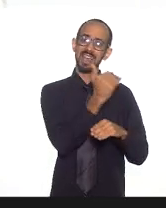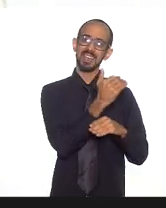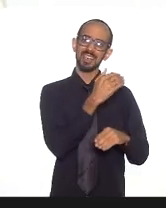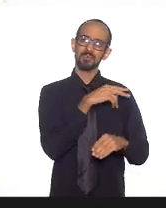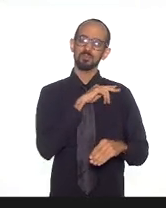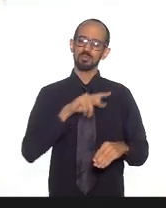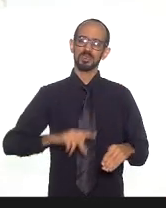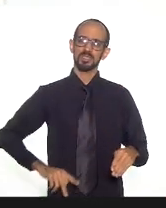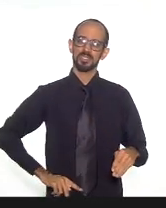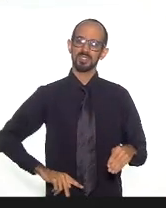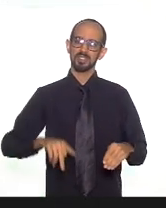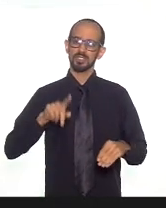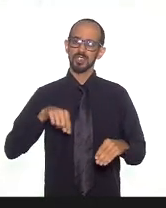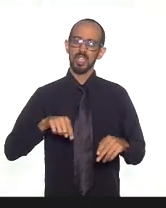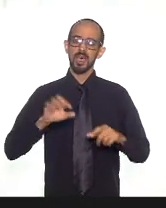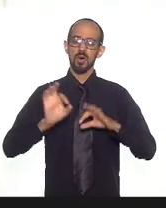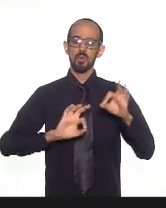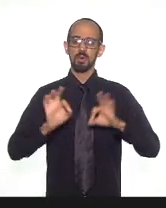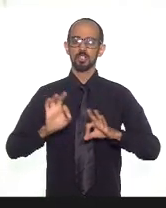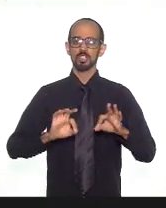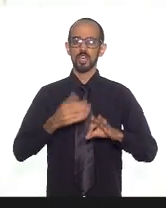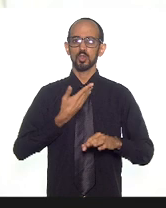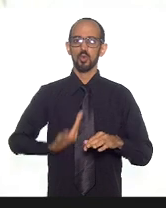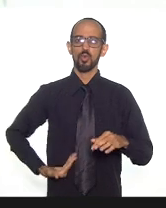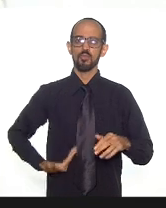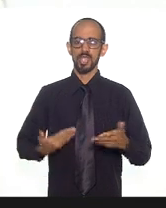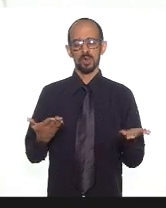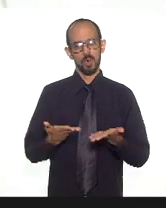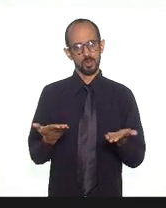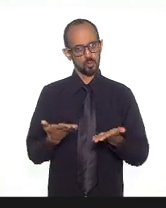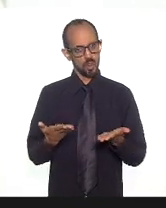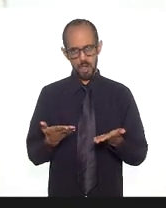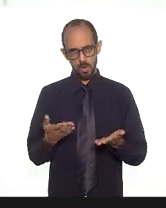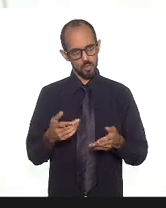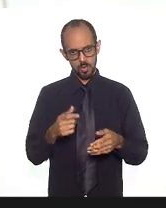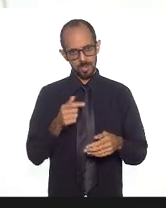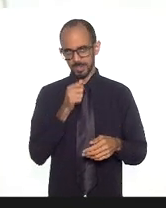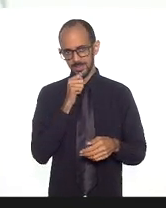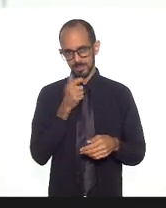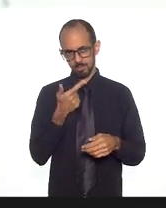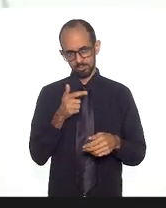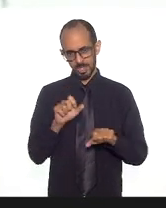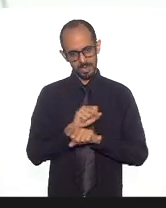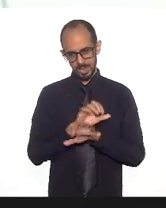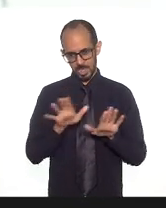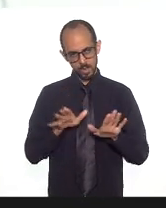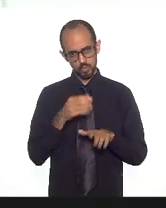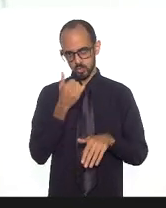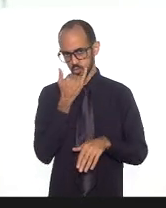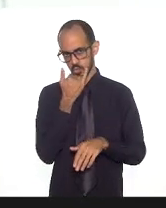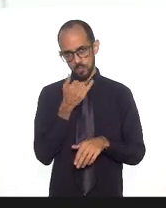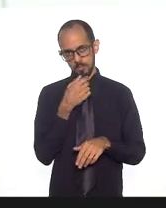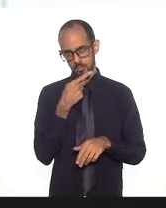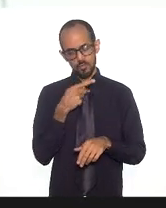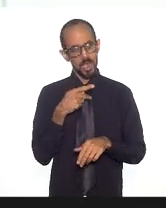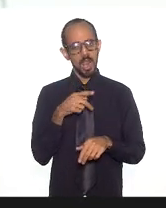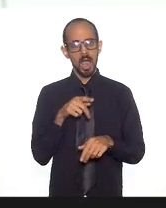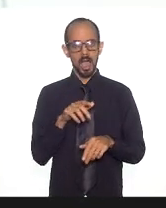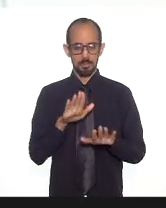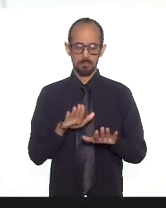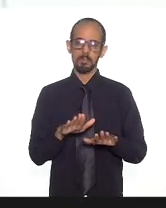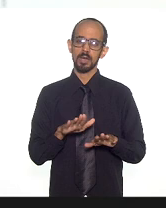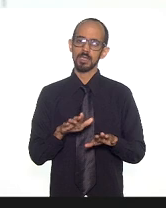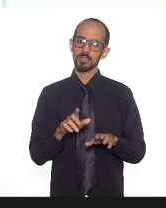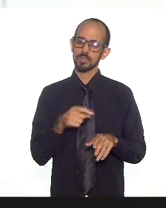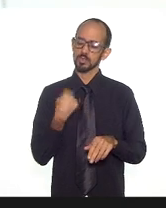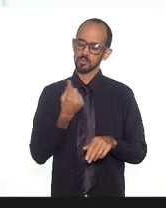é o projeto do governo atual para a Fundação CCR. Não ficou claro, desculpe a franqueza, mas do meu ponto de vista, do nosso